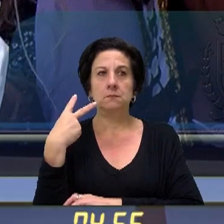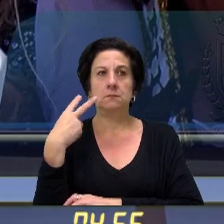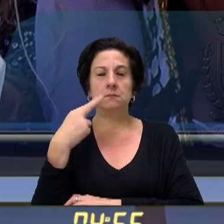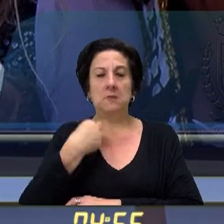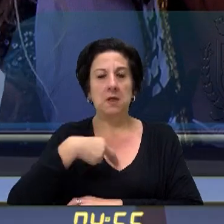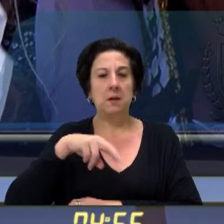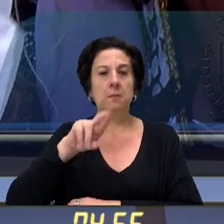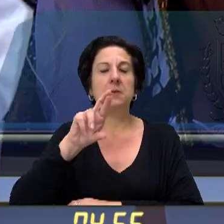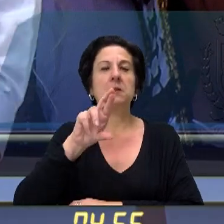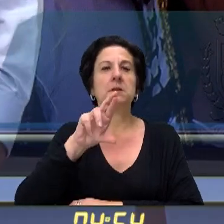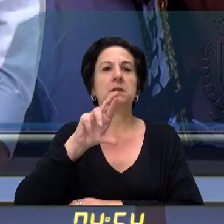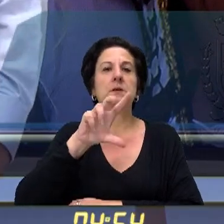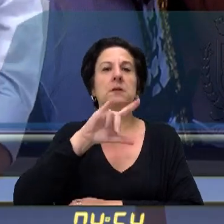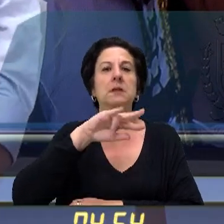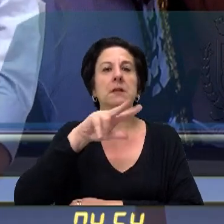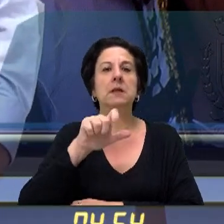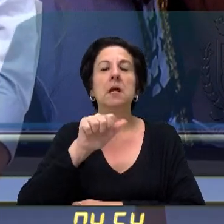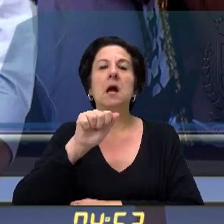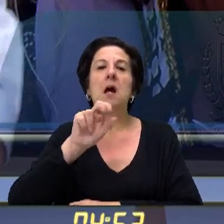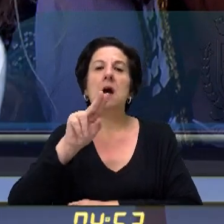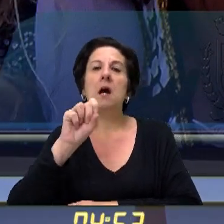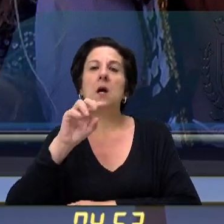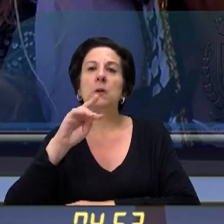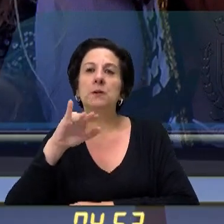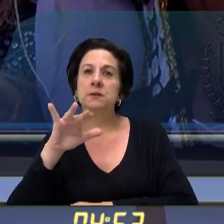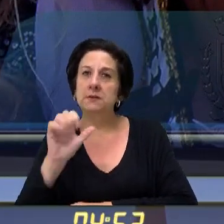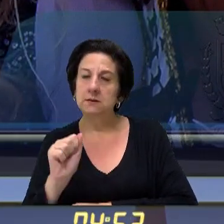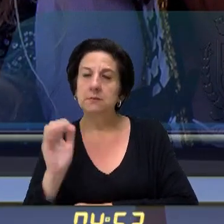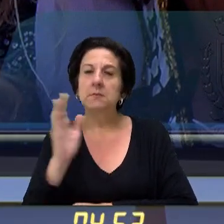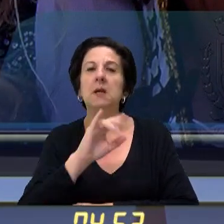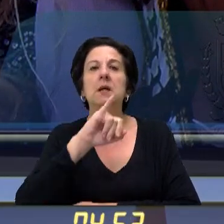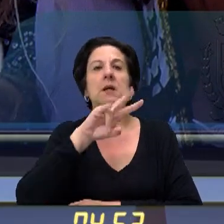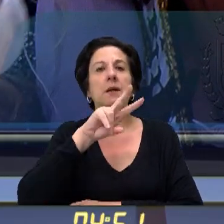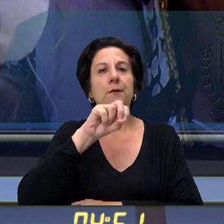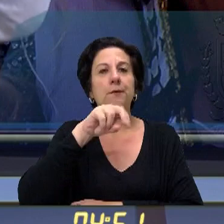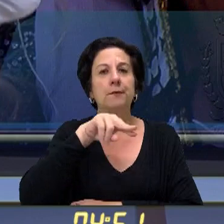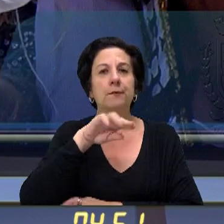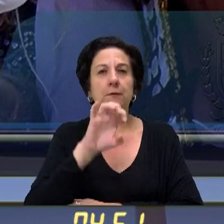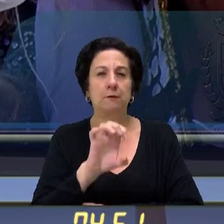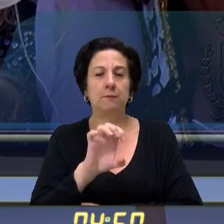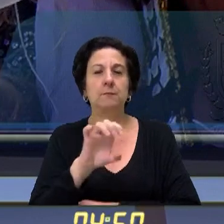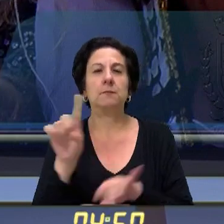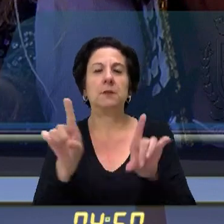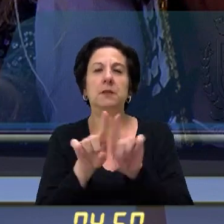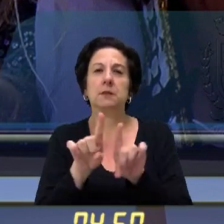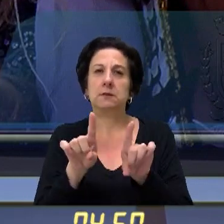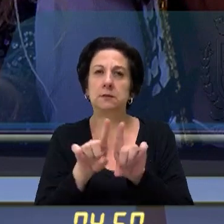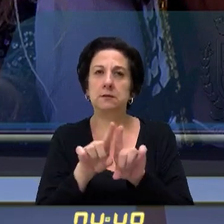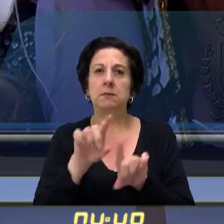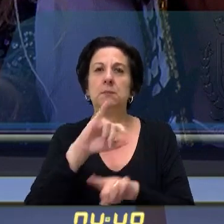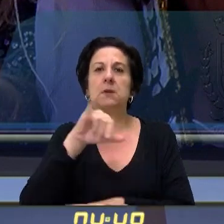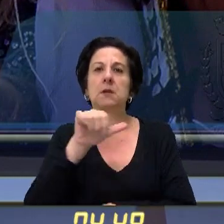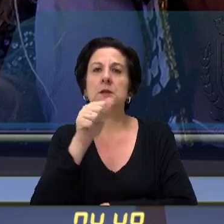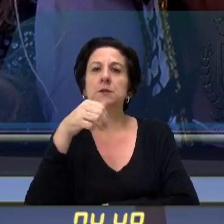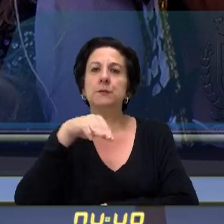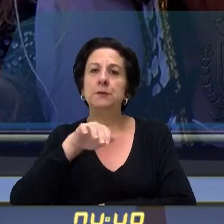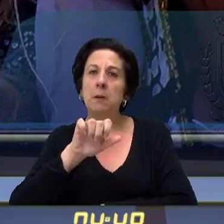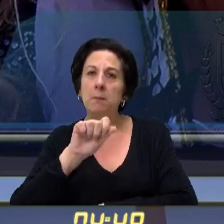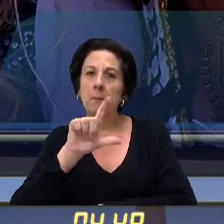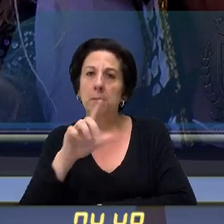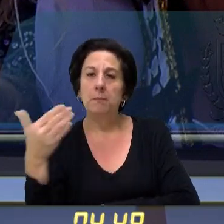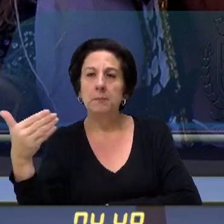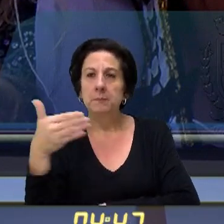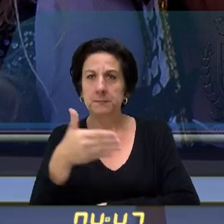representantes da linha Áustria, senhora Ivone Gassen, senhor Justiça Severo, também o senhor Jamal se encontra